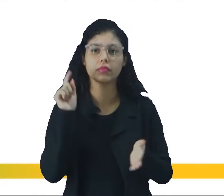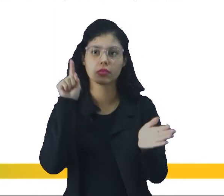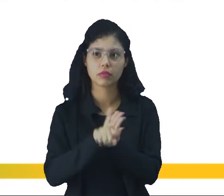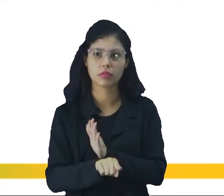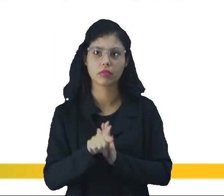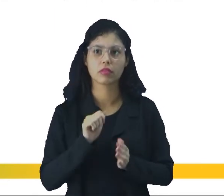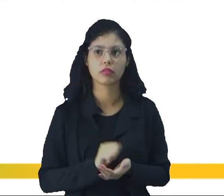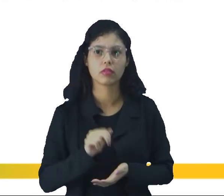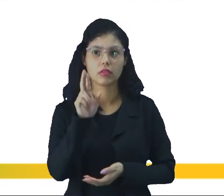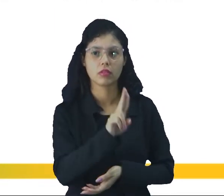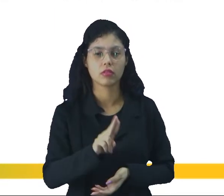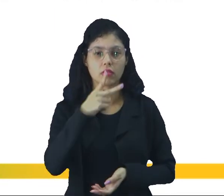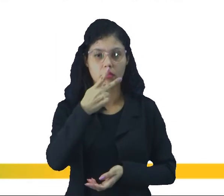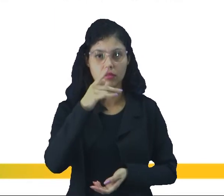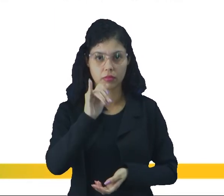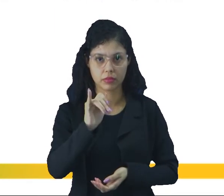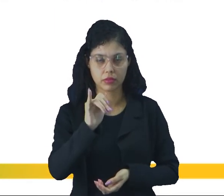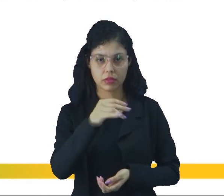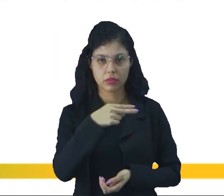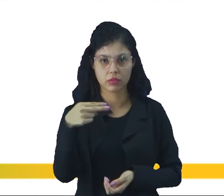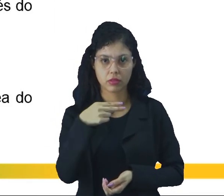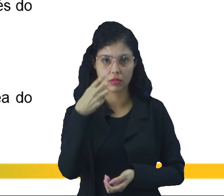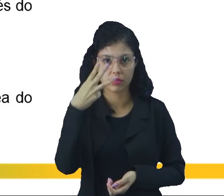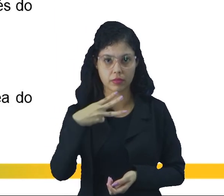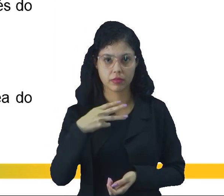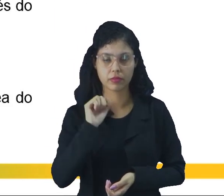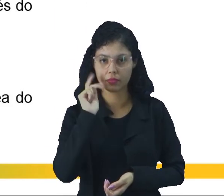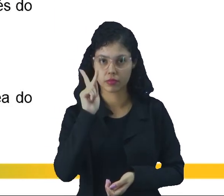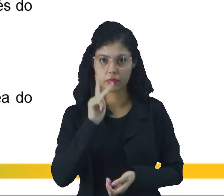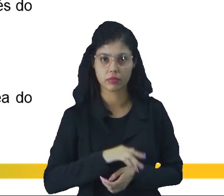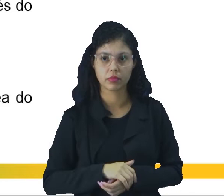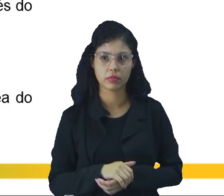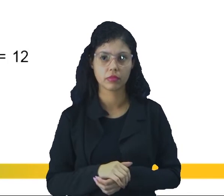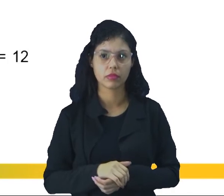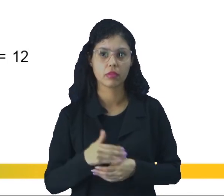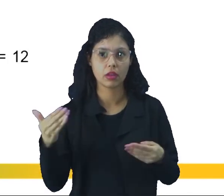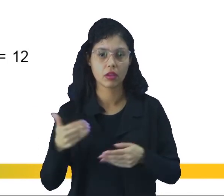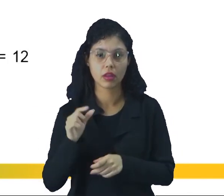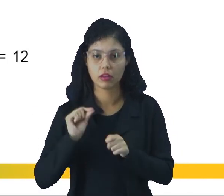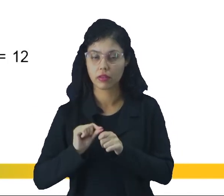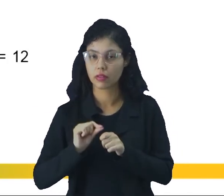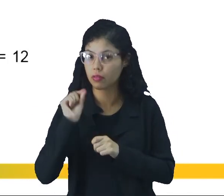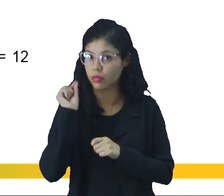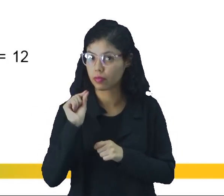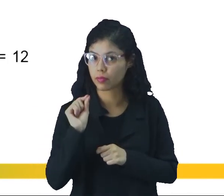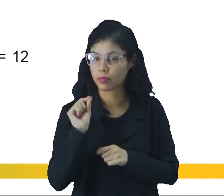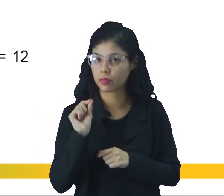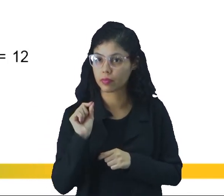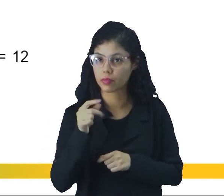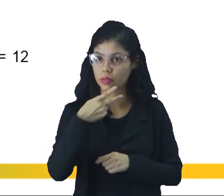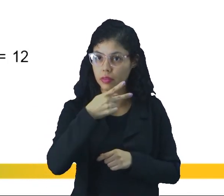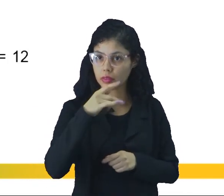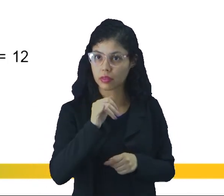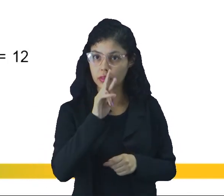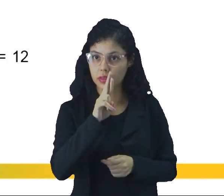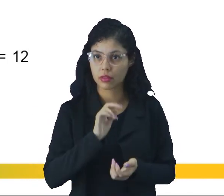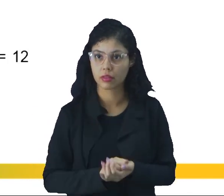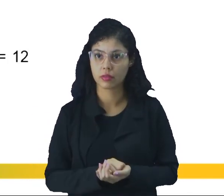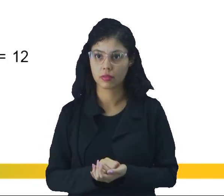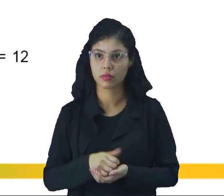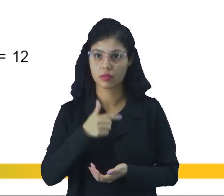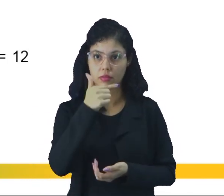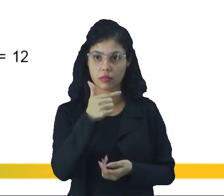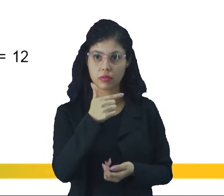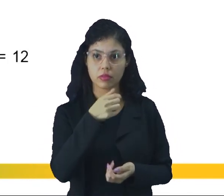questão, use π igual a 3, ó. Ok? Aí agora o que vai acontecer? Π é 3, o raio